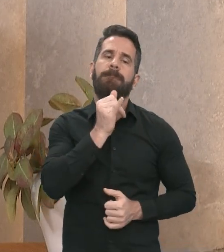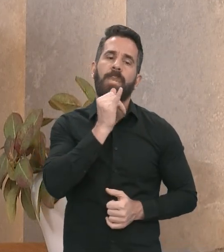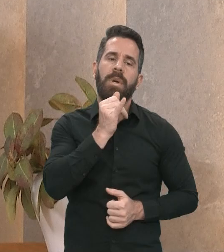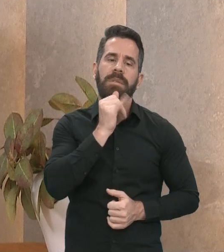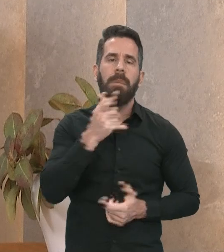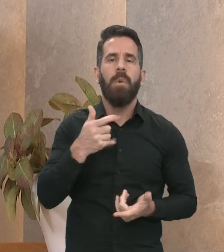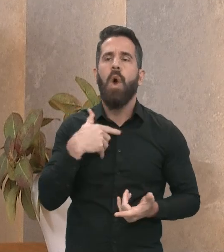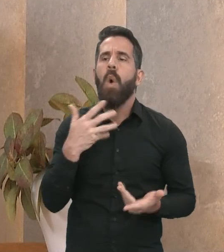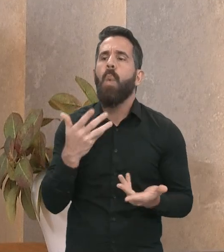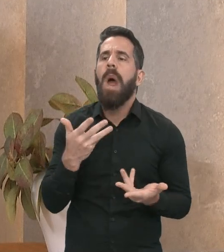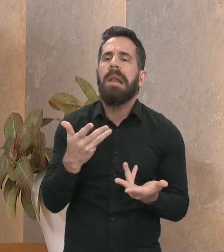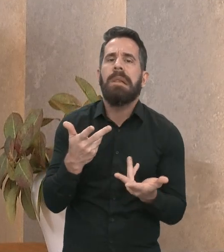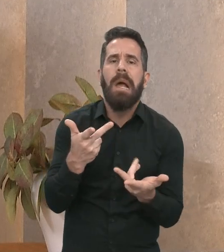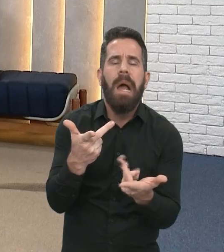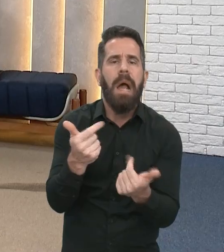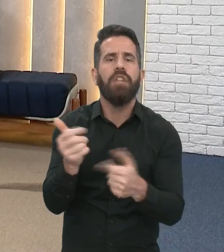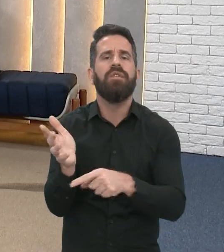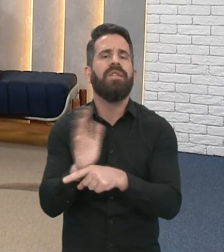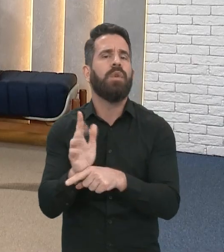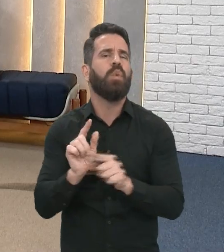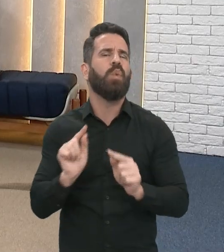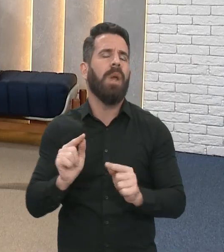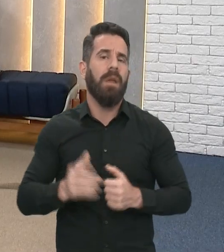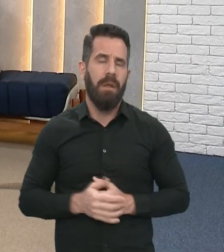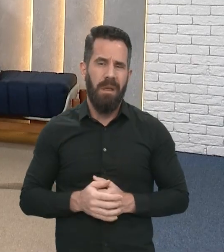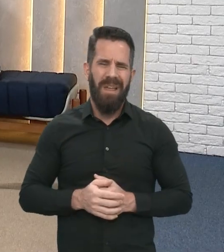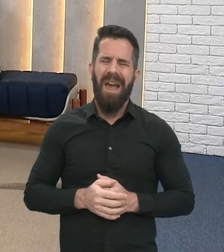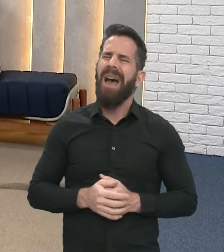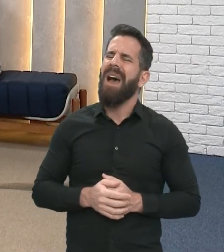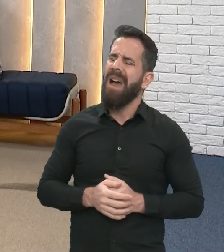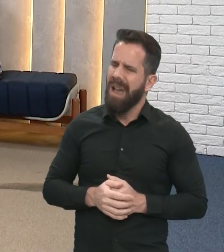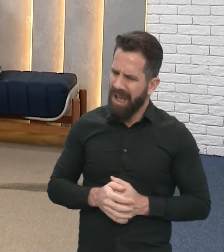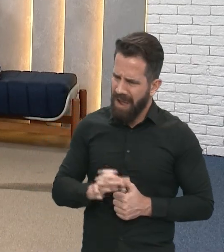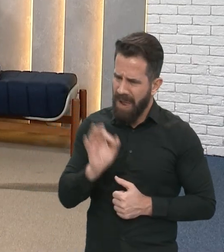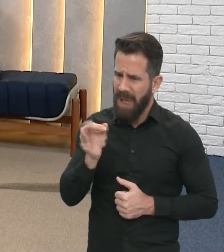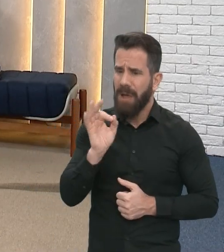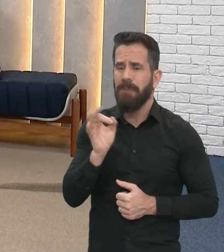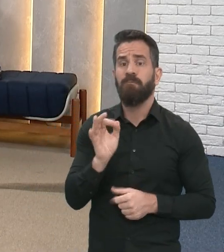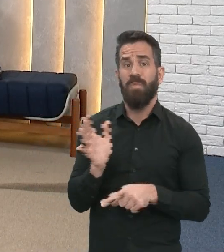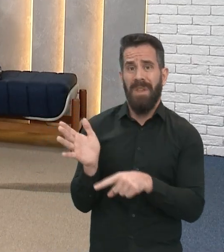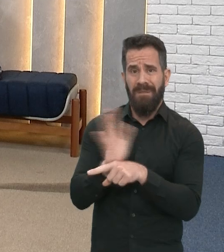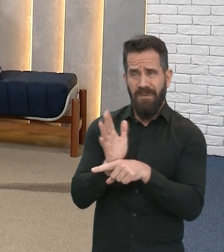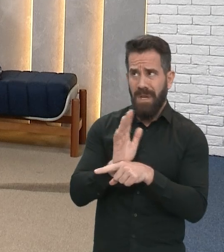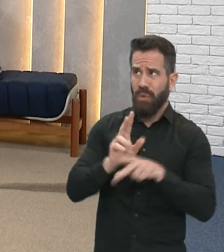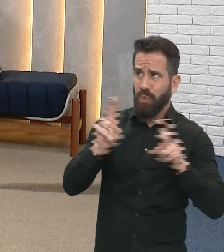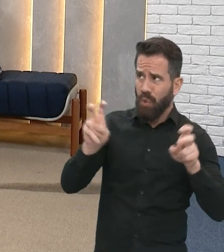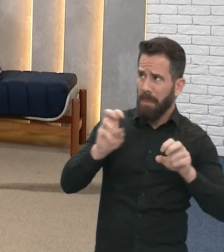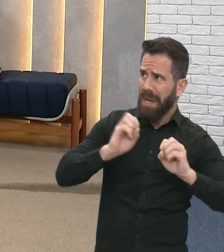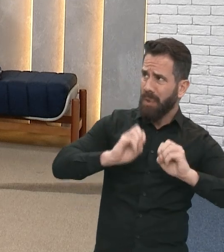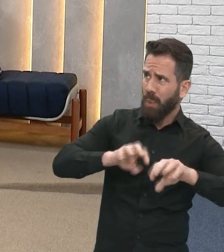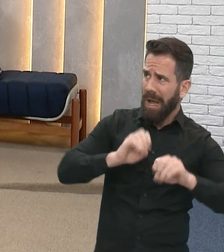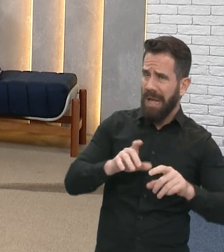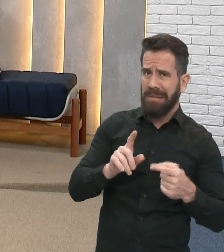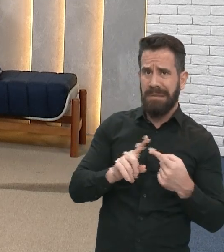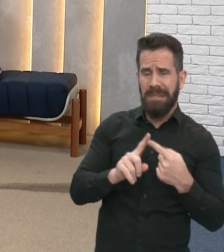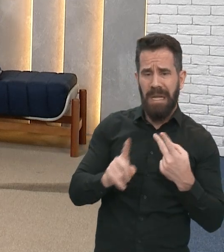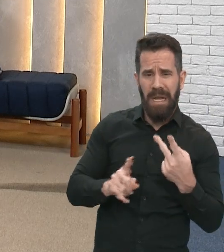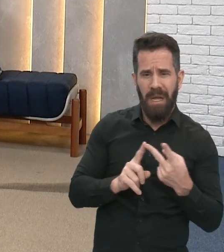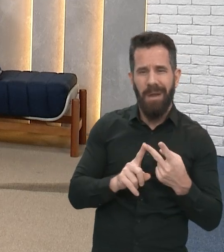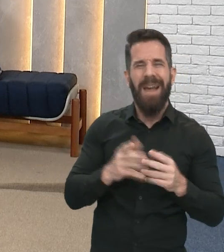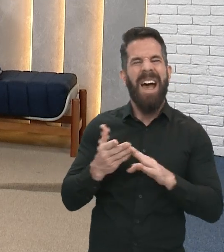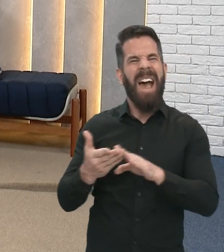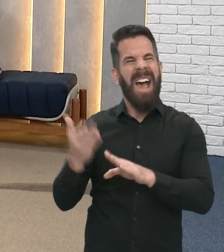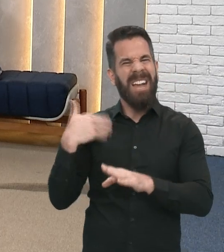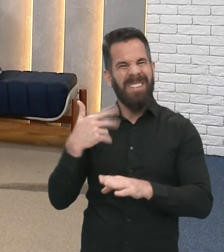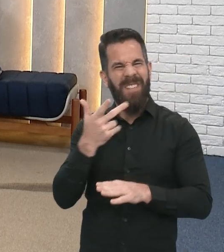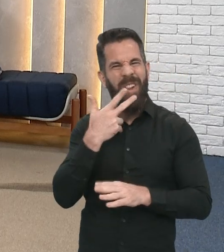assistido. Se ele é educativo, se ele não é. E antigamente, quando você toca no ponto dos intervalos,